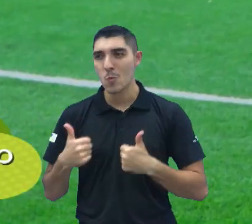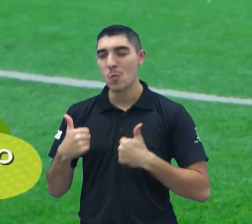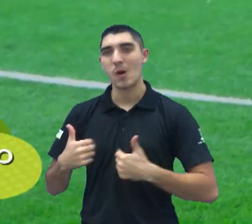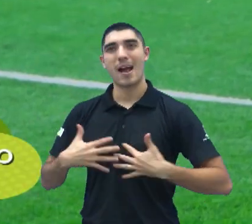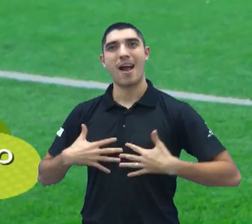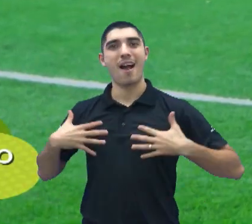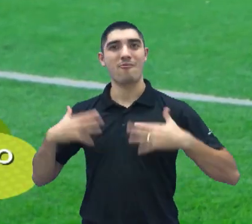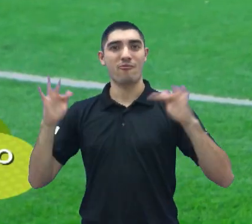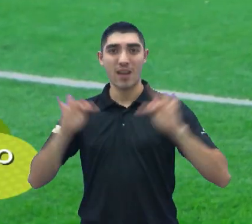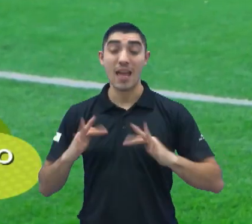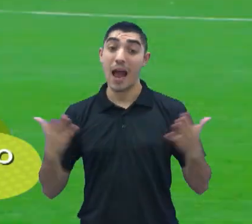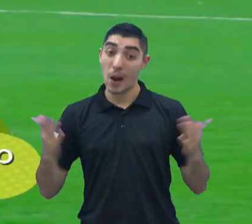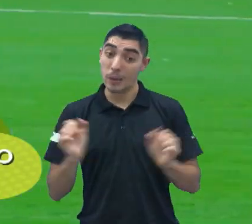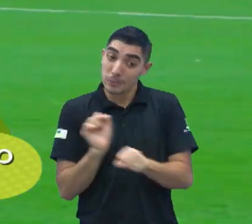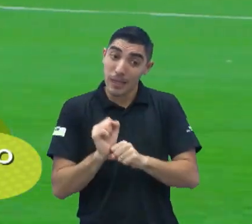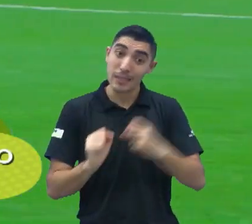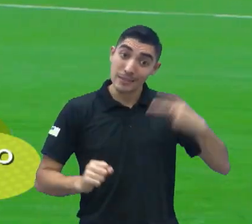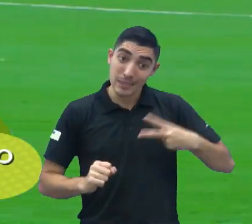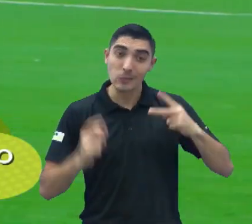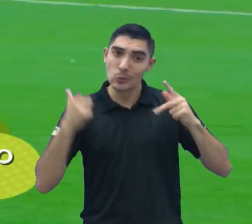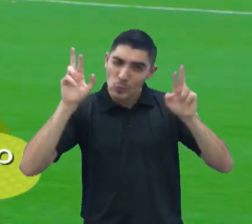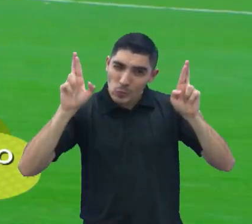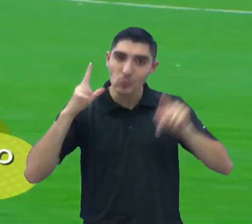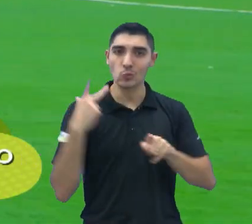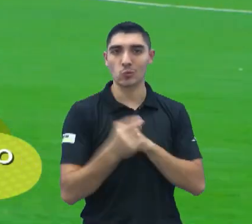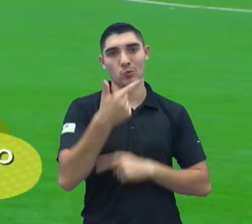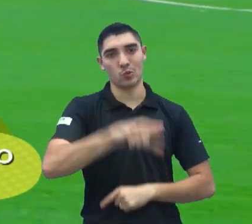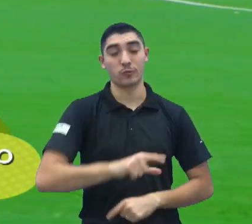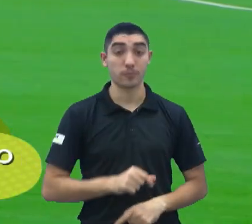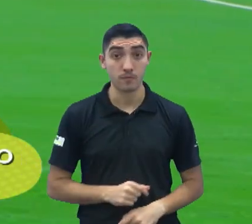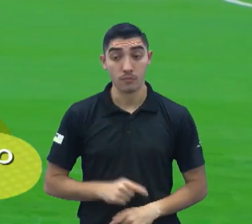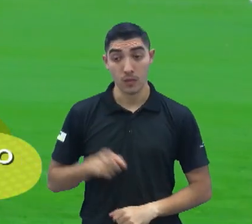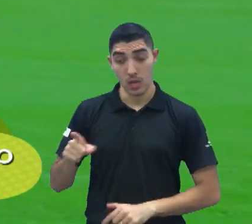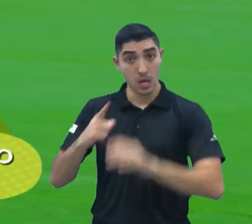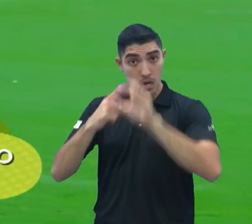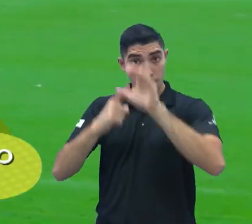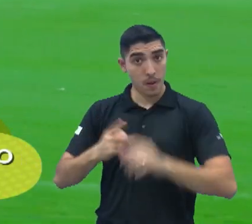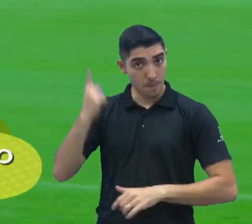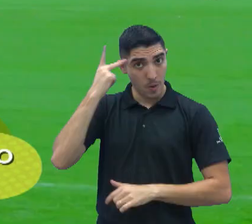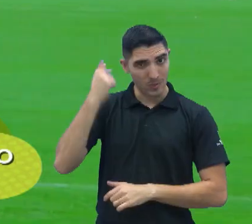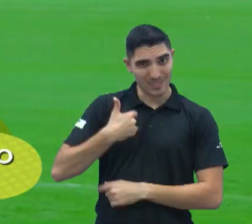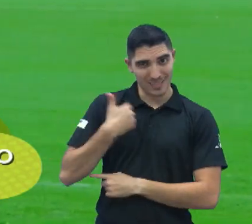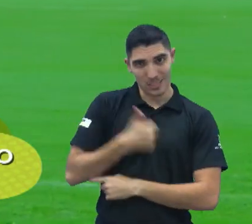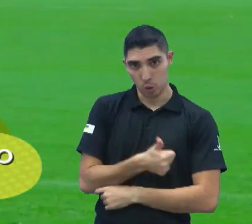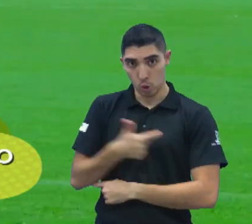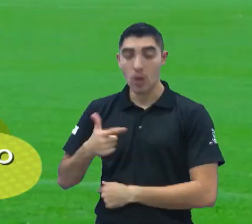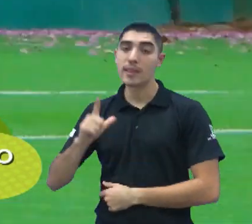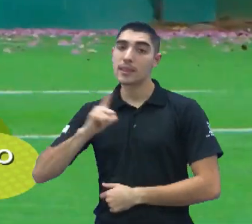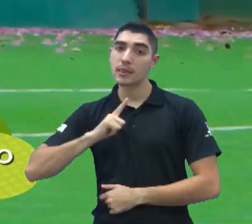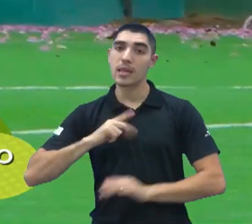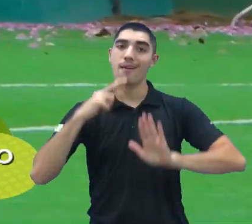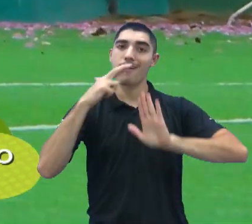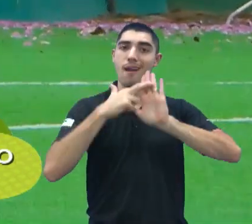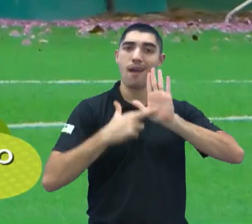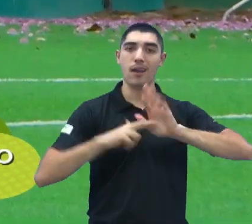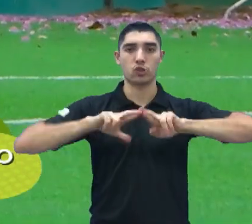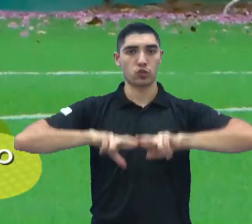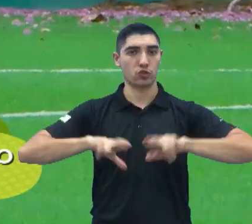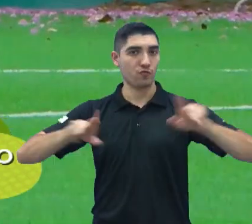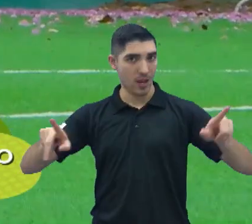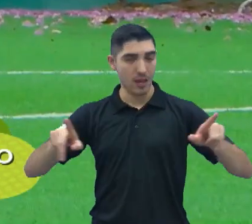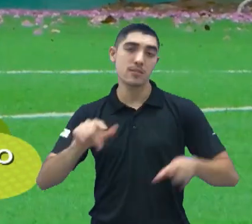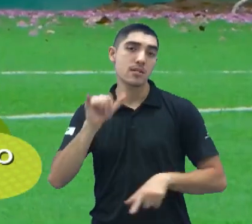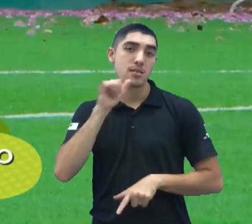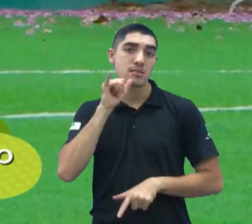para o próximo jogo para ganhar de novo. Os jogos do Campeonato Paulista Sub-12 têm suas peculiaridades. Além do campo